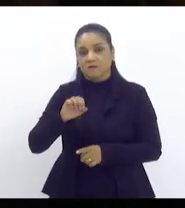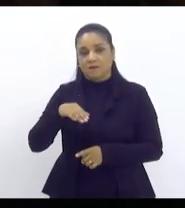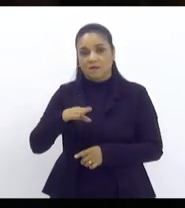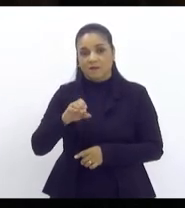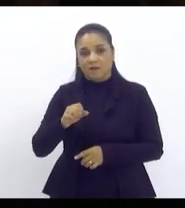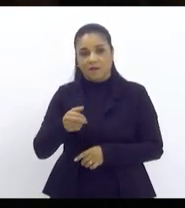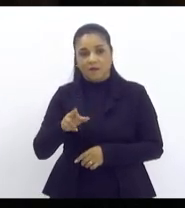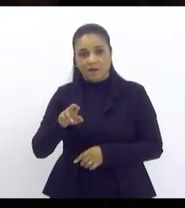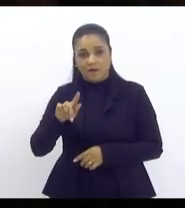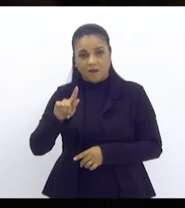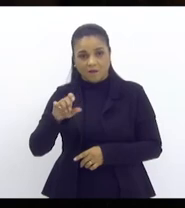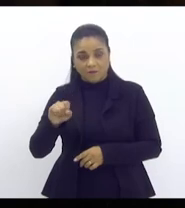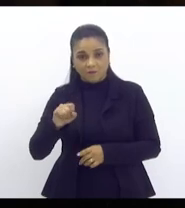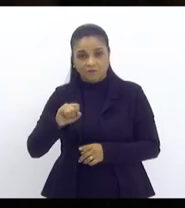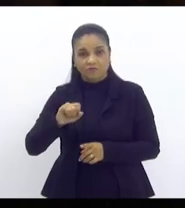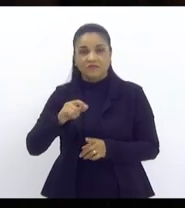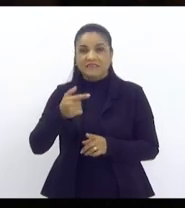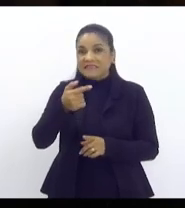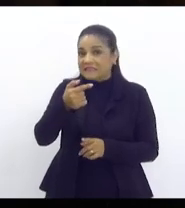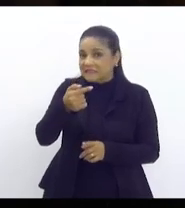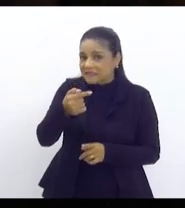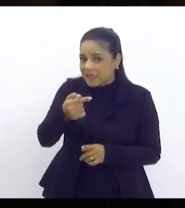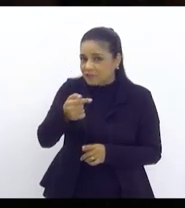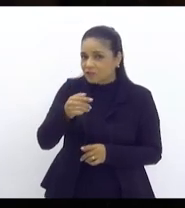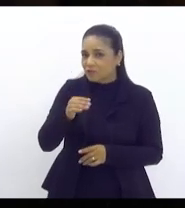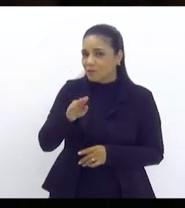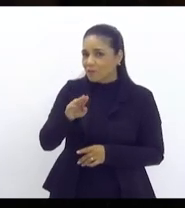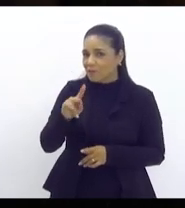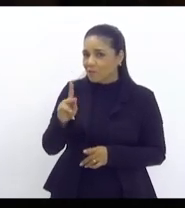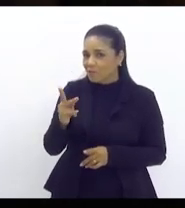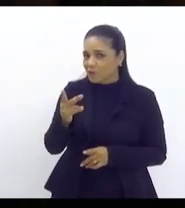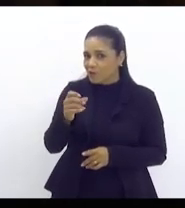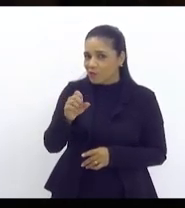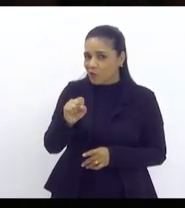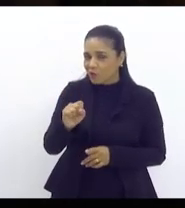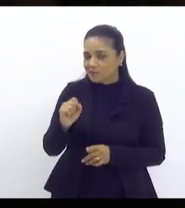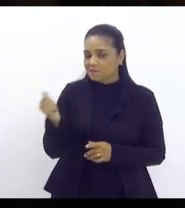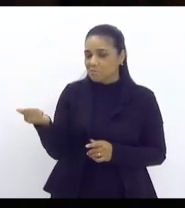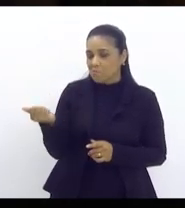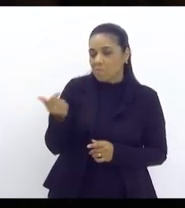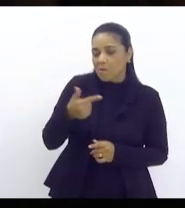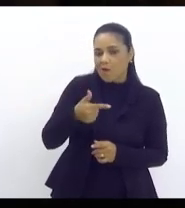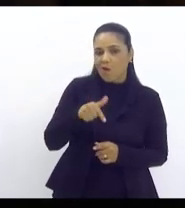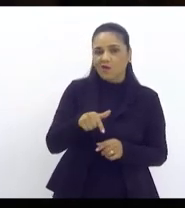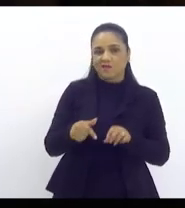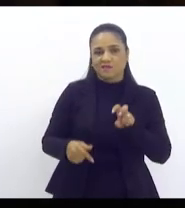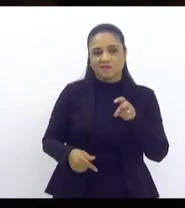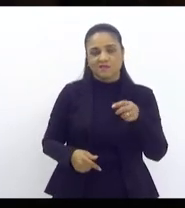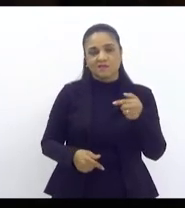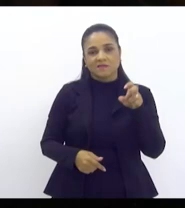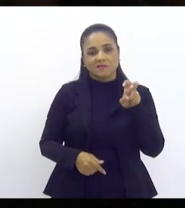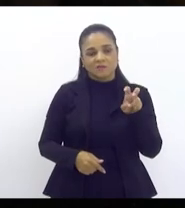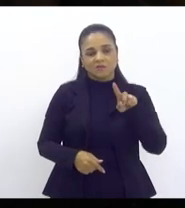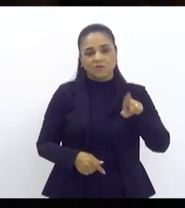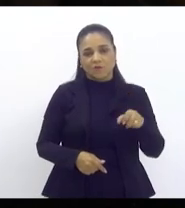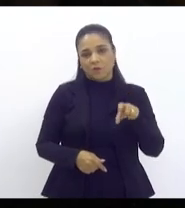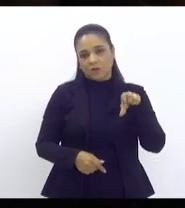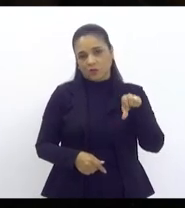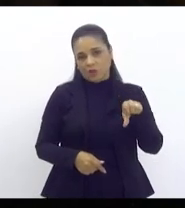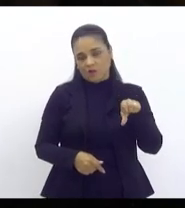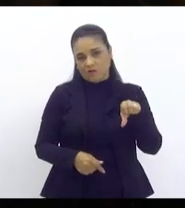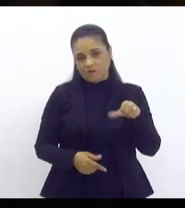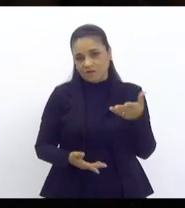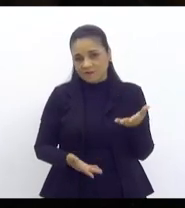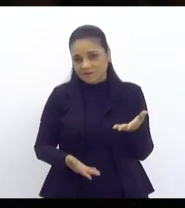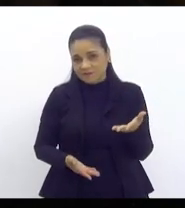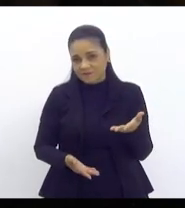amortização 7 é maior que 5,9, como eu venho dizendo sucessivamente.